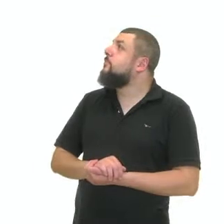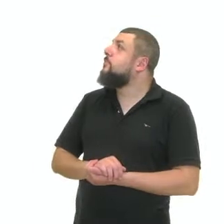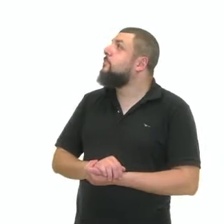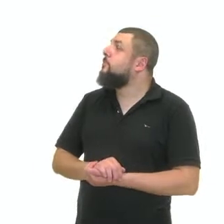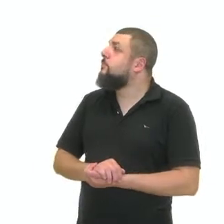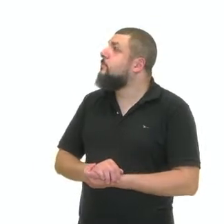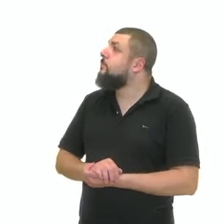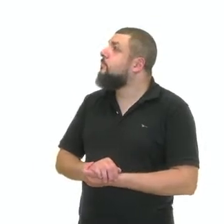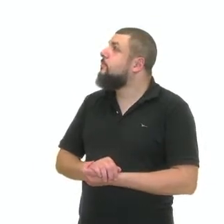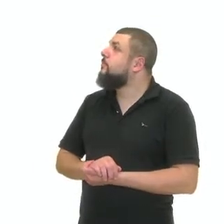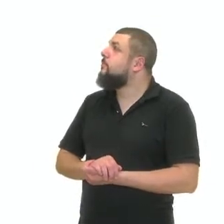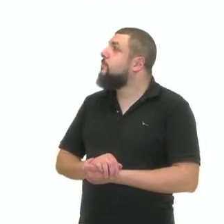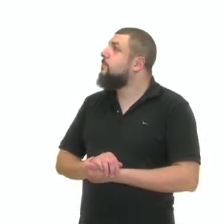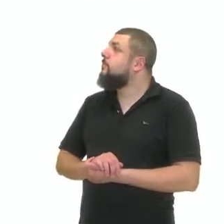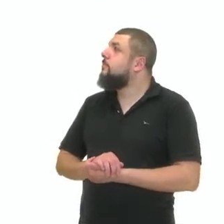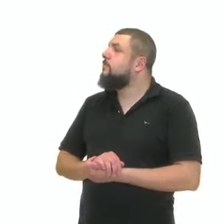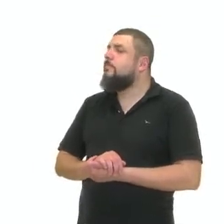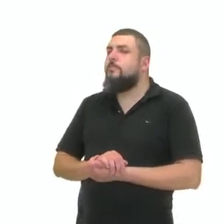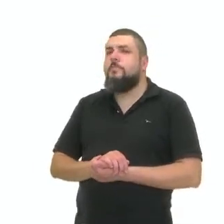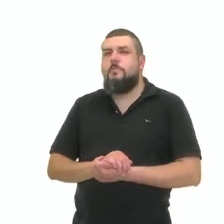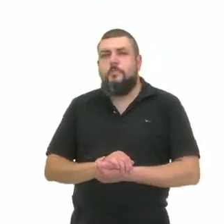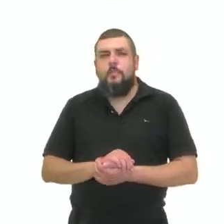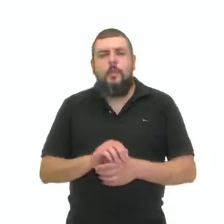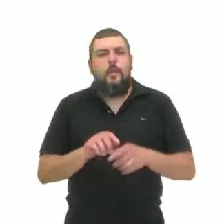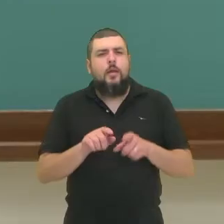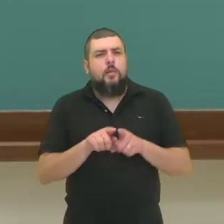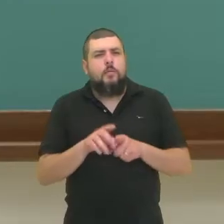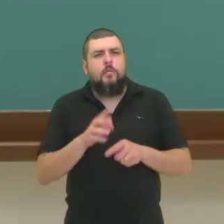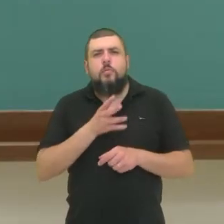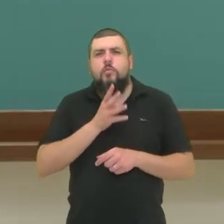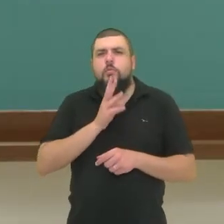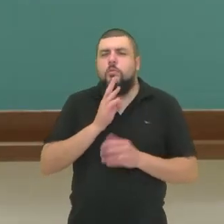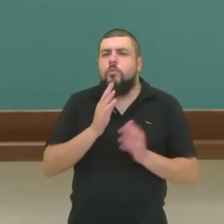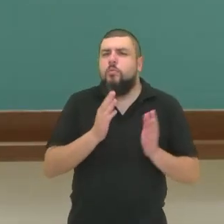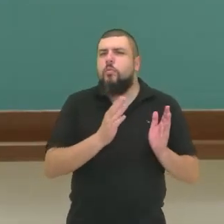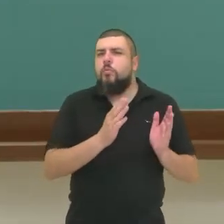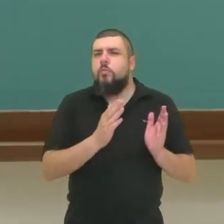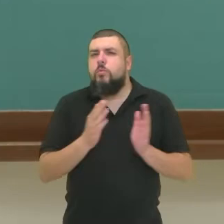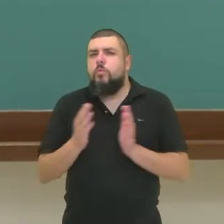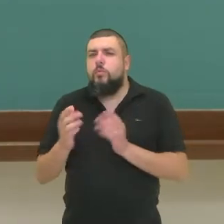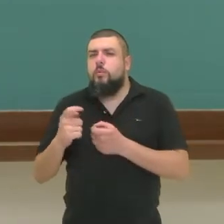o colonialismo britânico e o processo de independência da Índia.